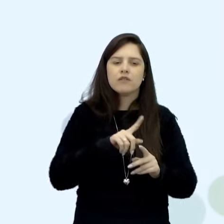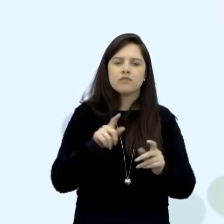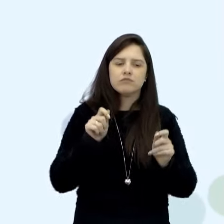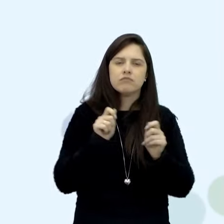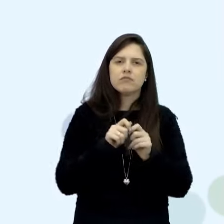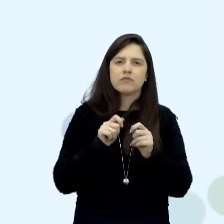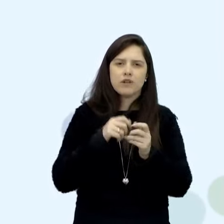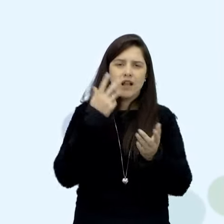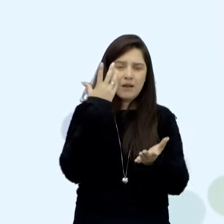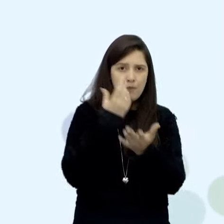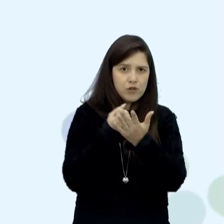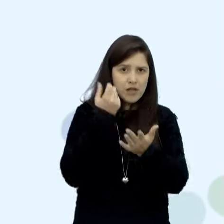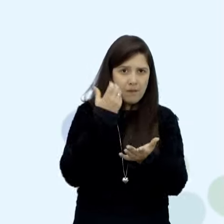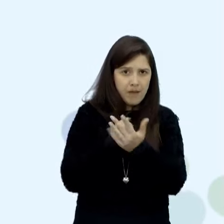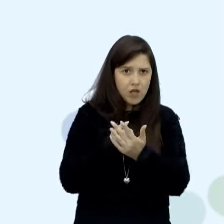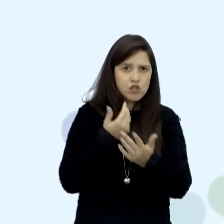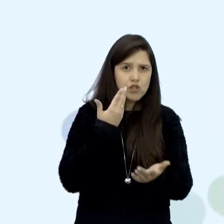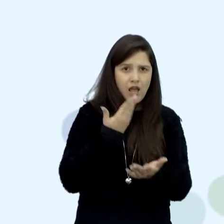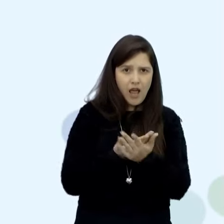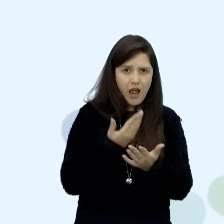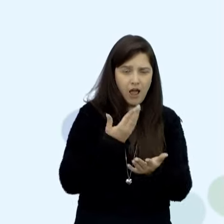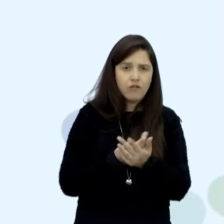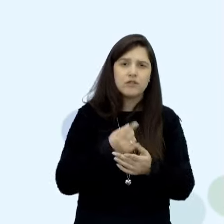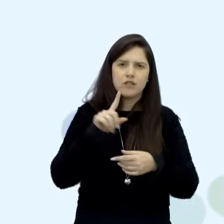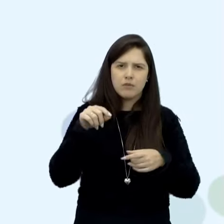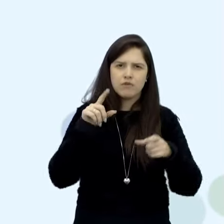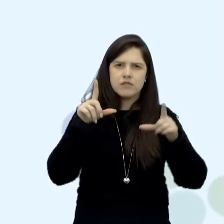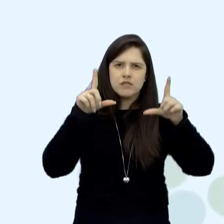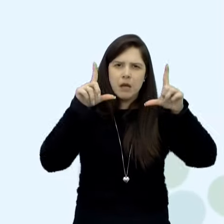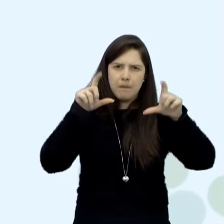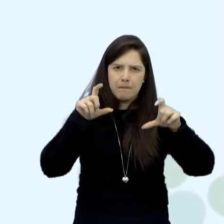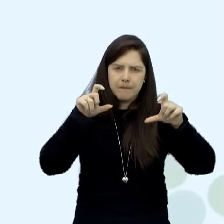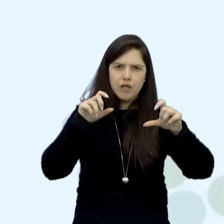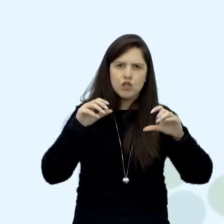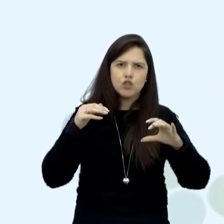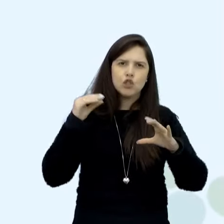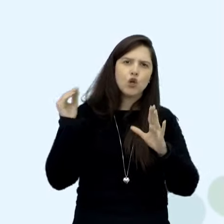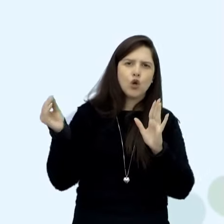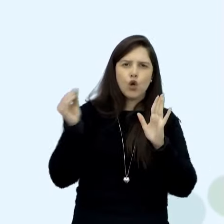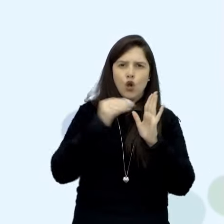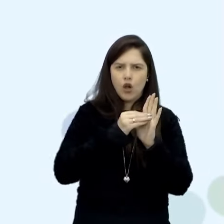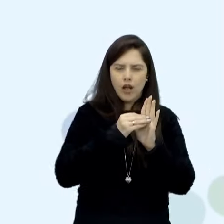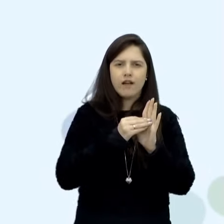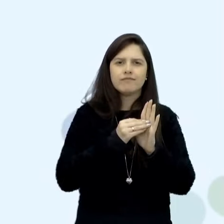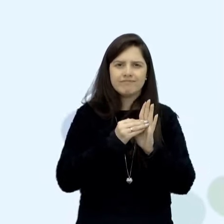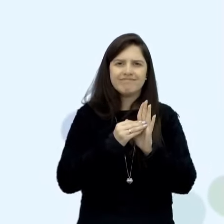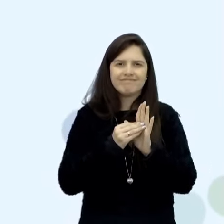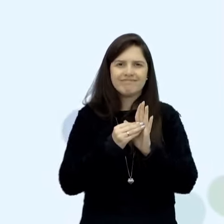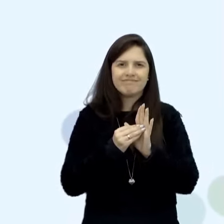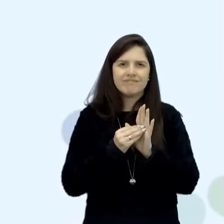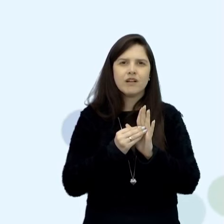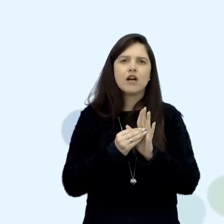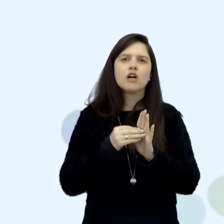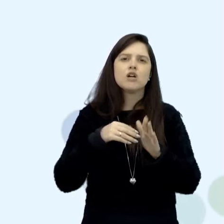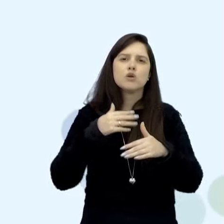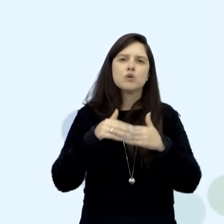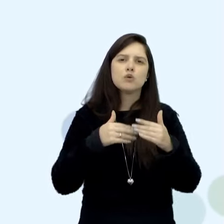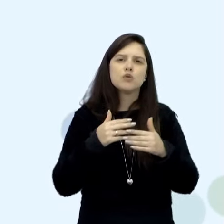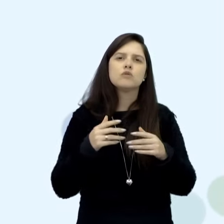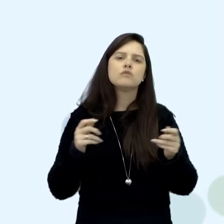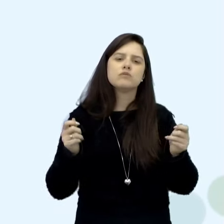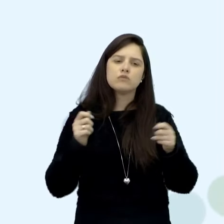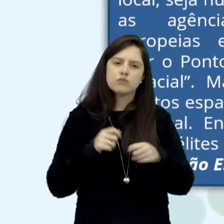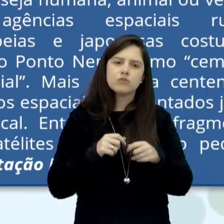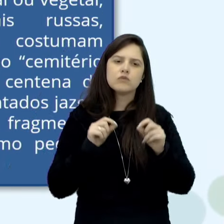baixarem a aula ou tirarem um print da tela, vocês conseguem colocar lá no Google Maps e saber onde é que fica